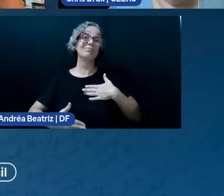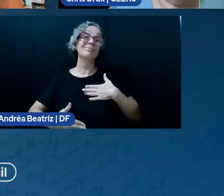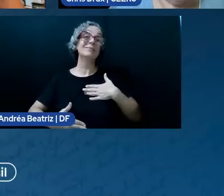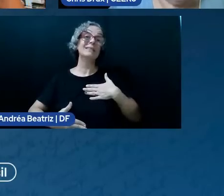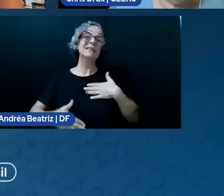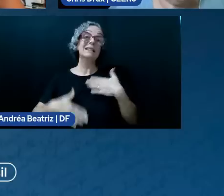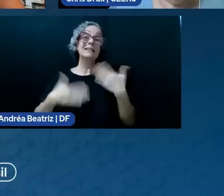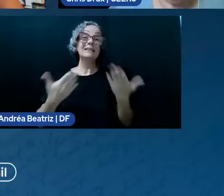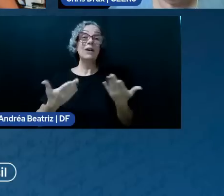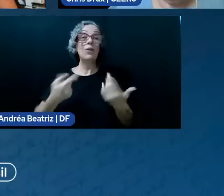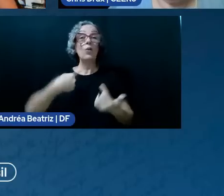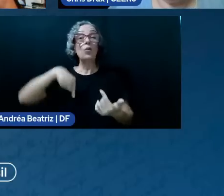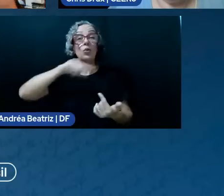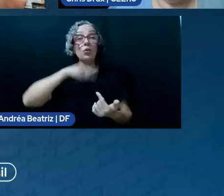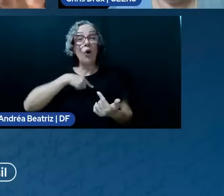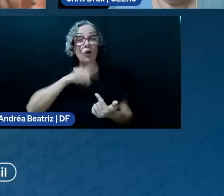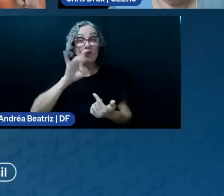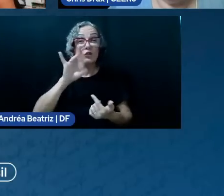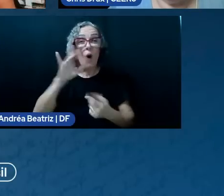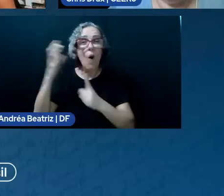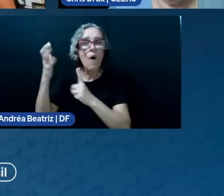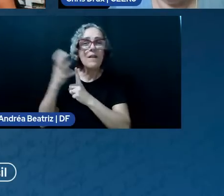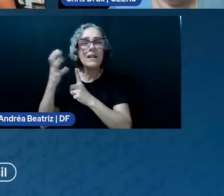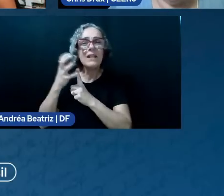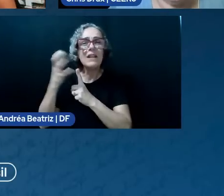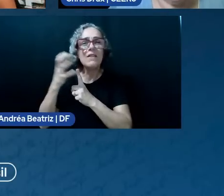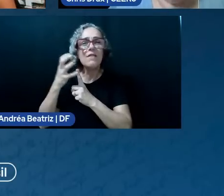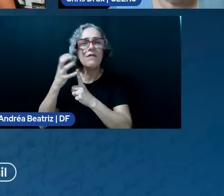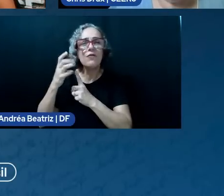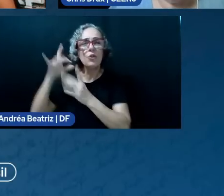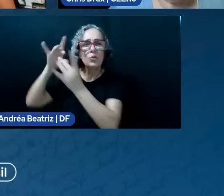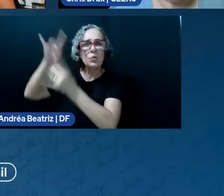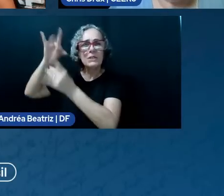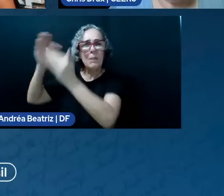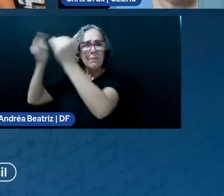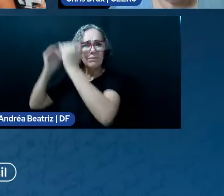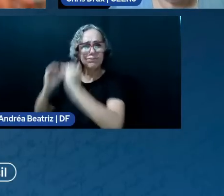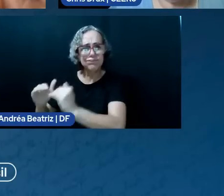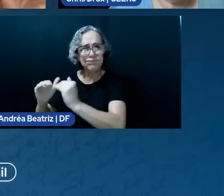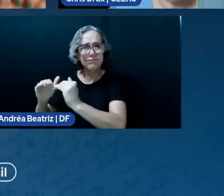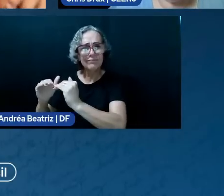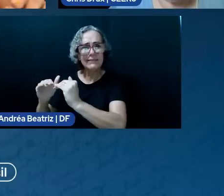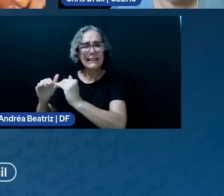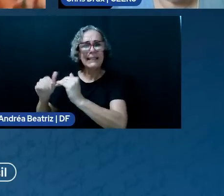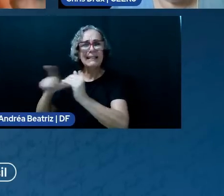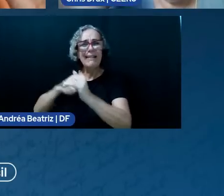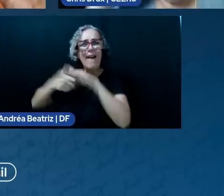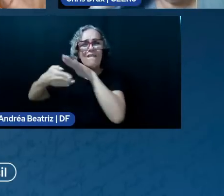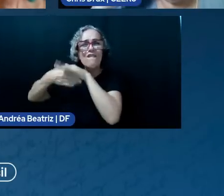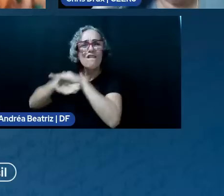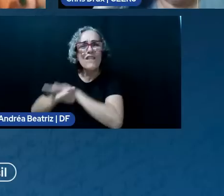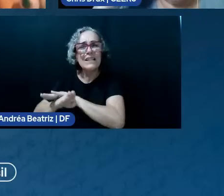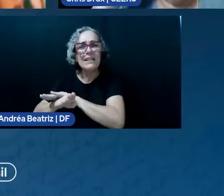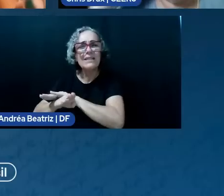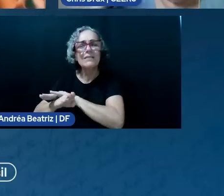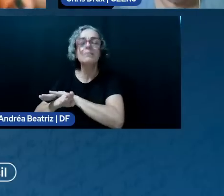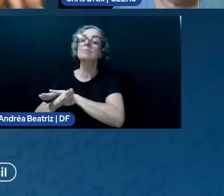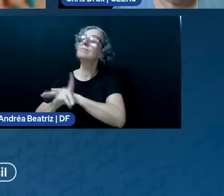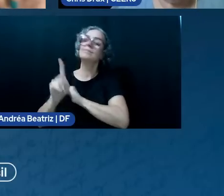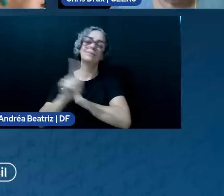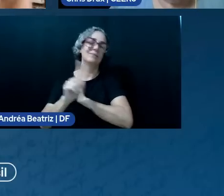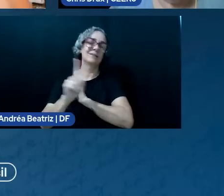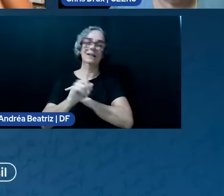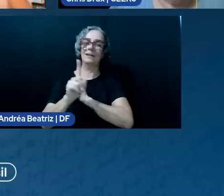só receberíamos a influência de espíritos ruins, espíritos viciosos? Não. A resposta nos